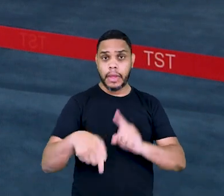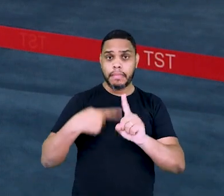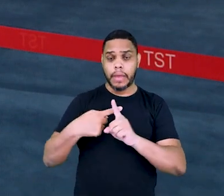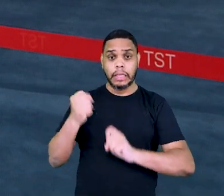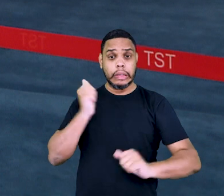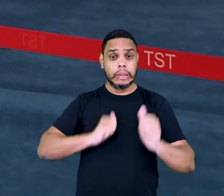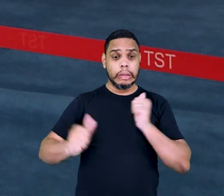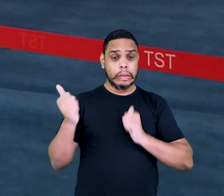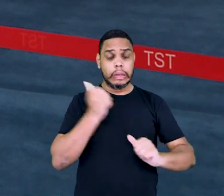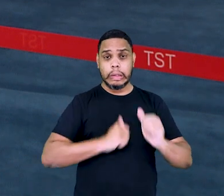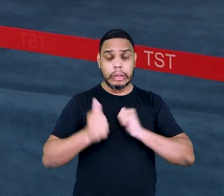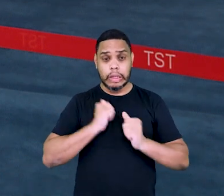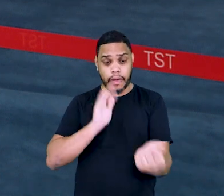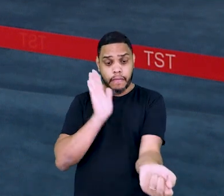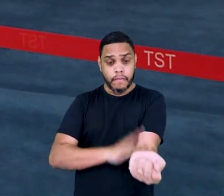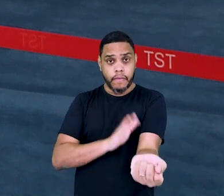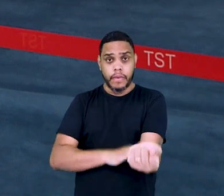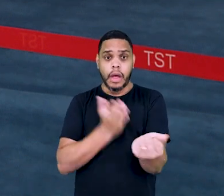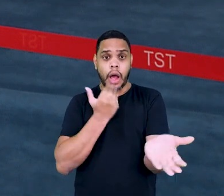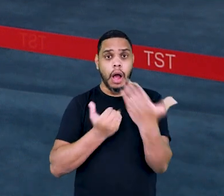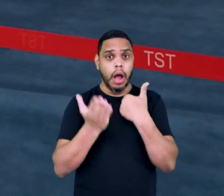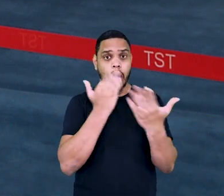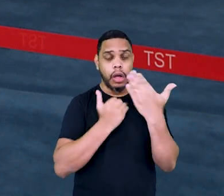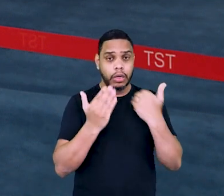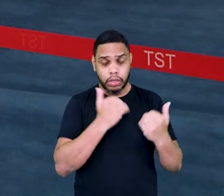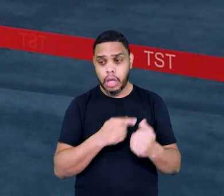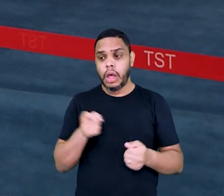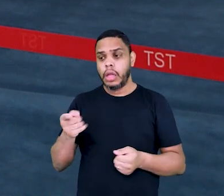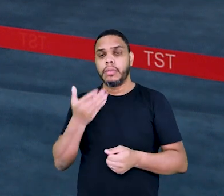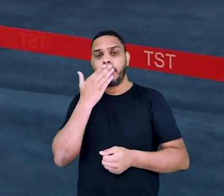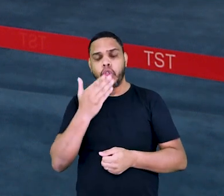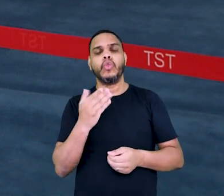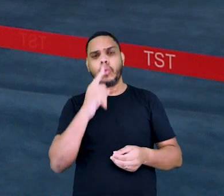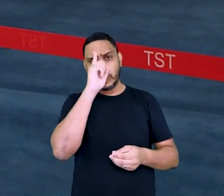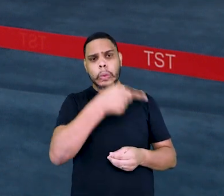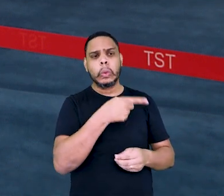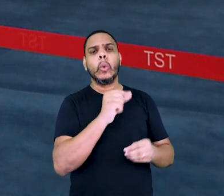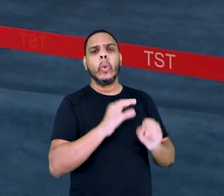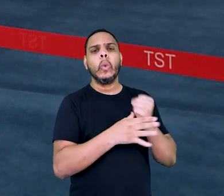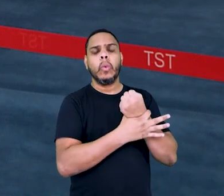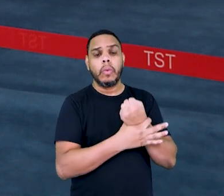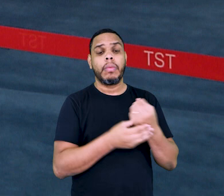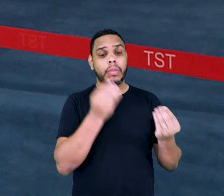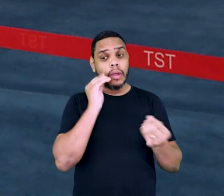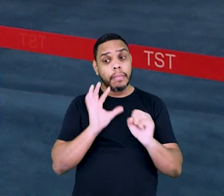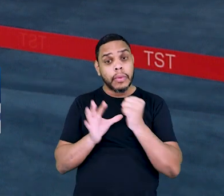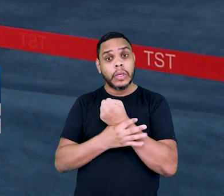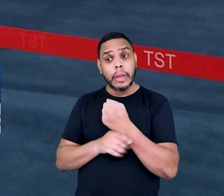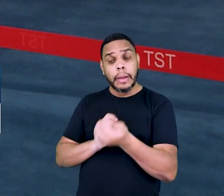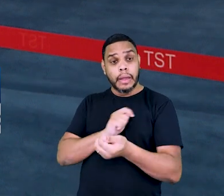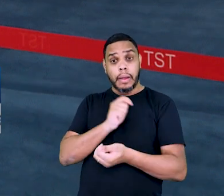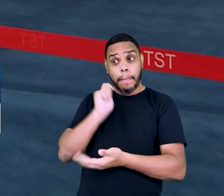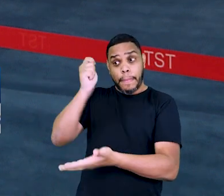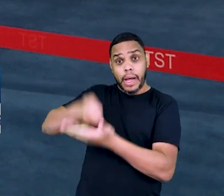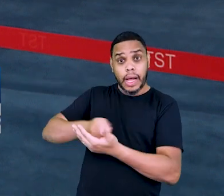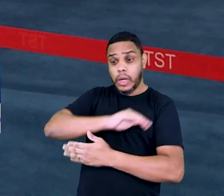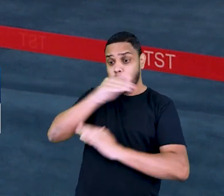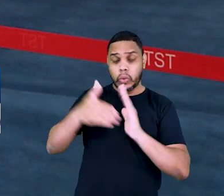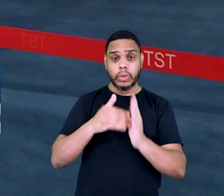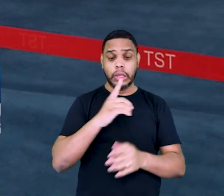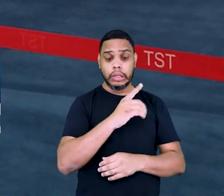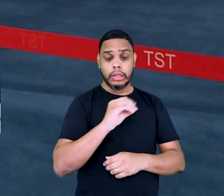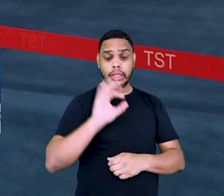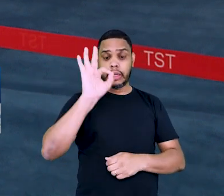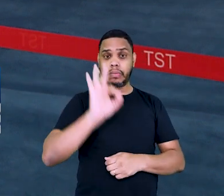ansiedade e compulsão alimentar. Ela entrou com mandado de segurança para tentar garantir o custeio integral de um